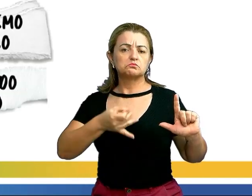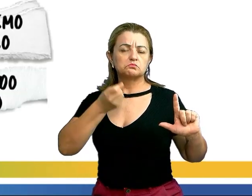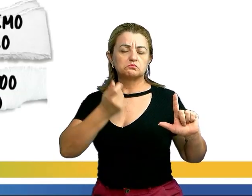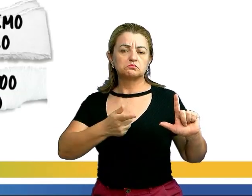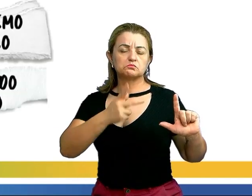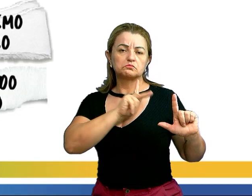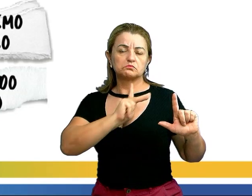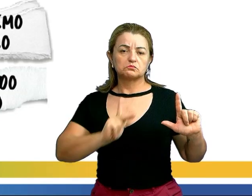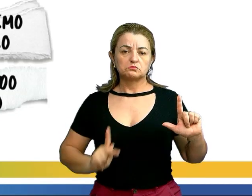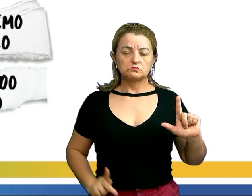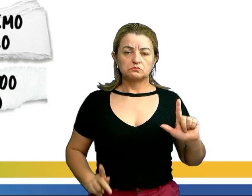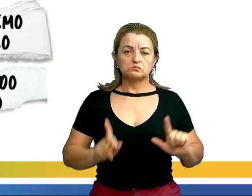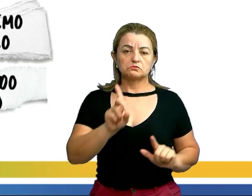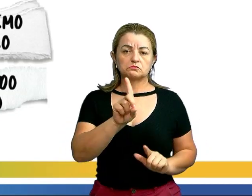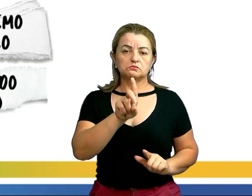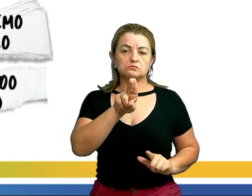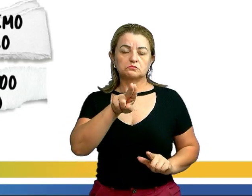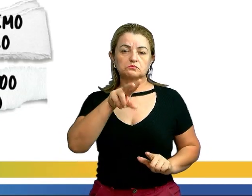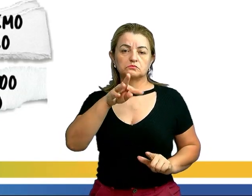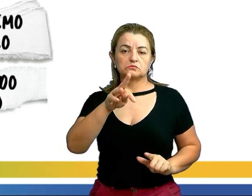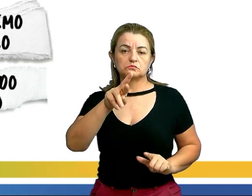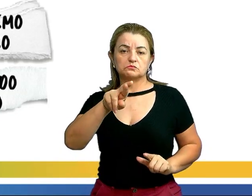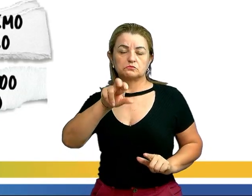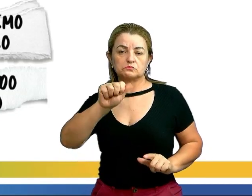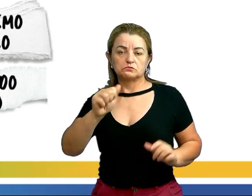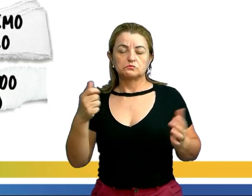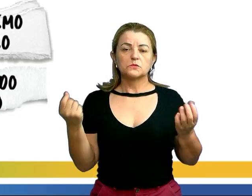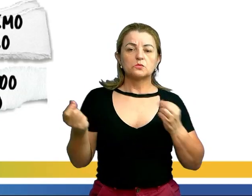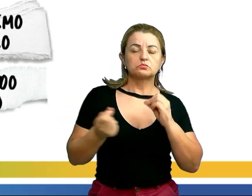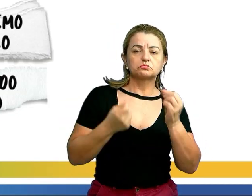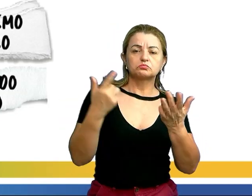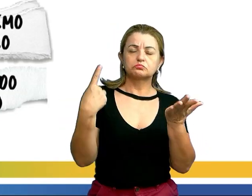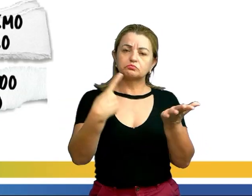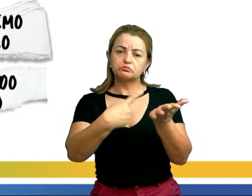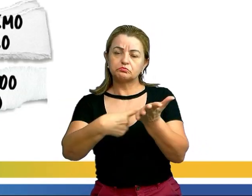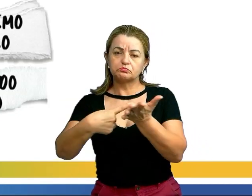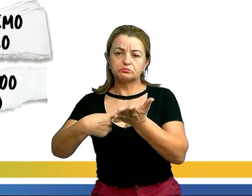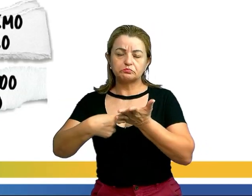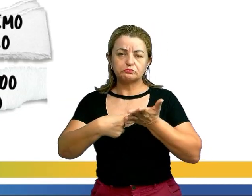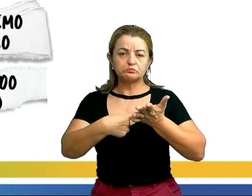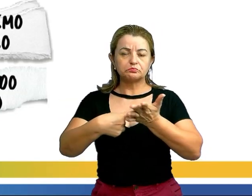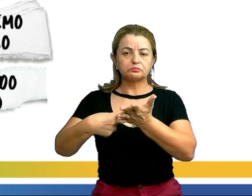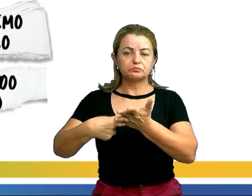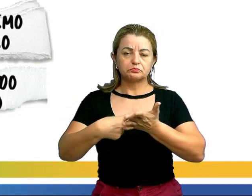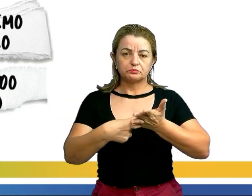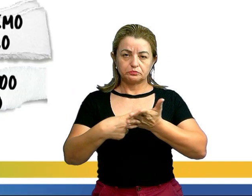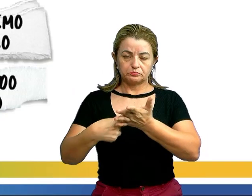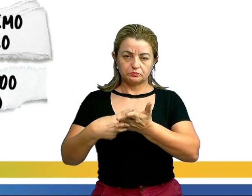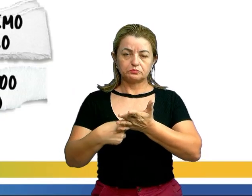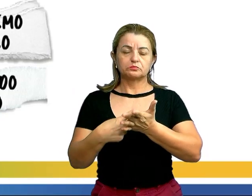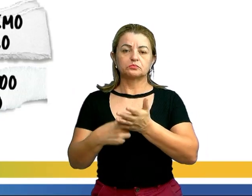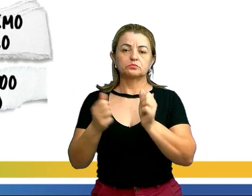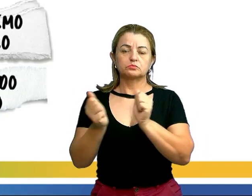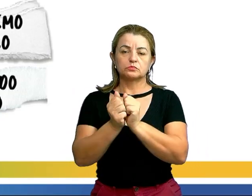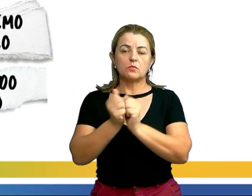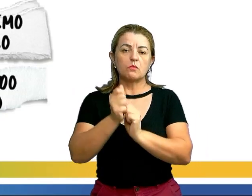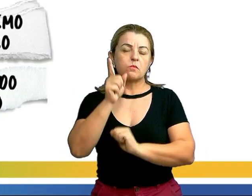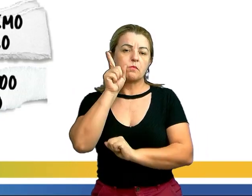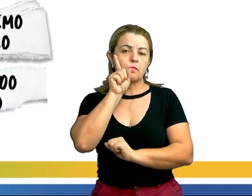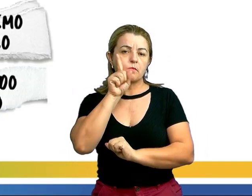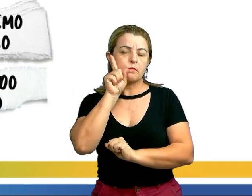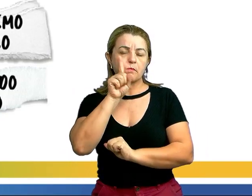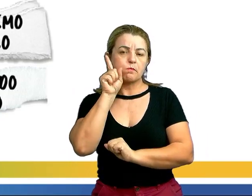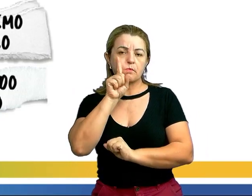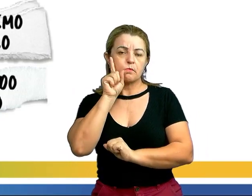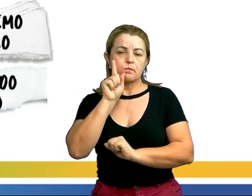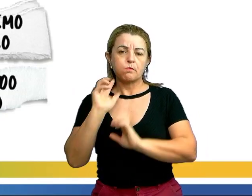falamos sobre o alinhamento que Dutra tinha com os Estados Unidos nas importações, né? A influência do mundo nesse